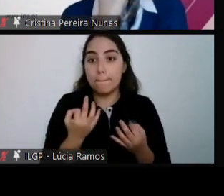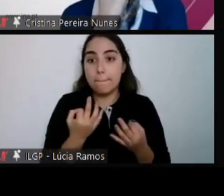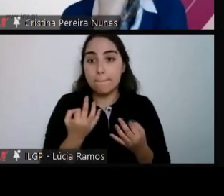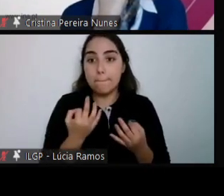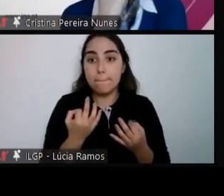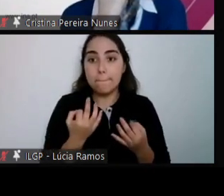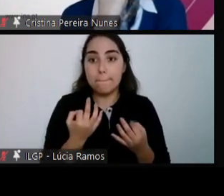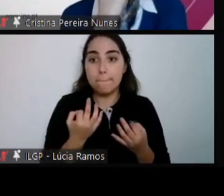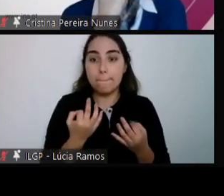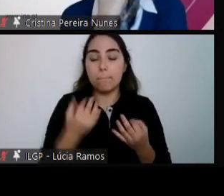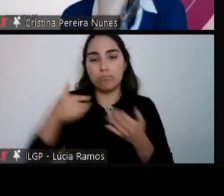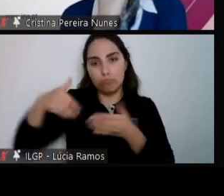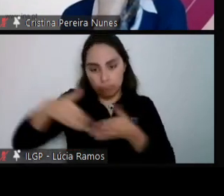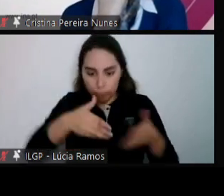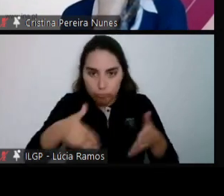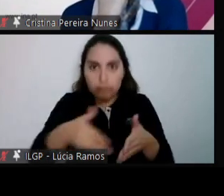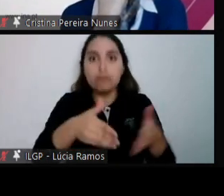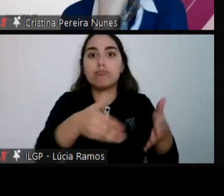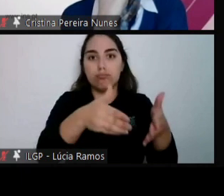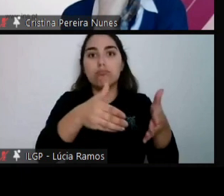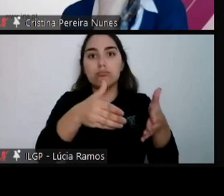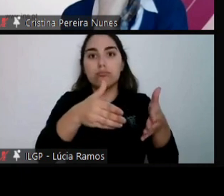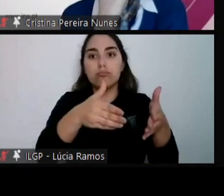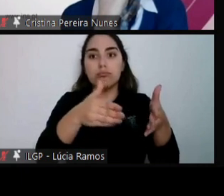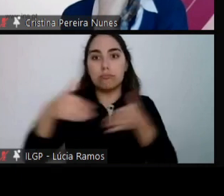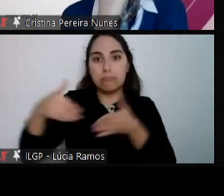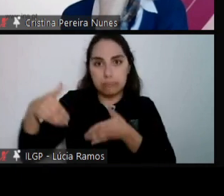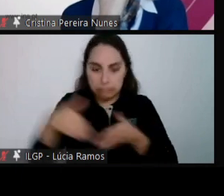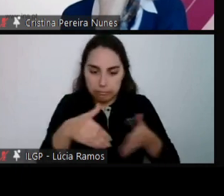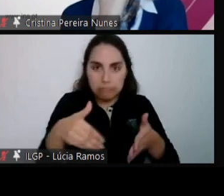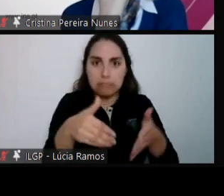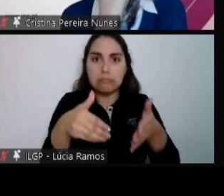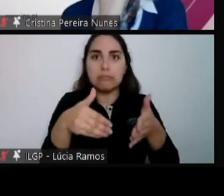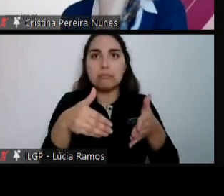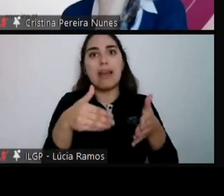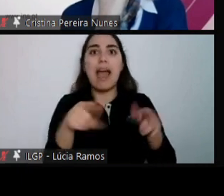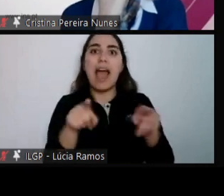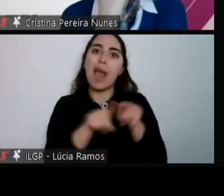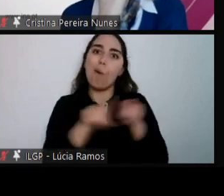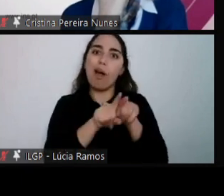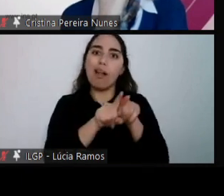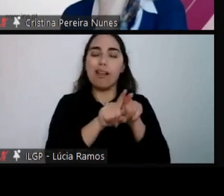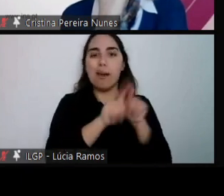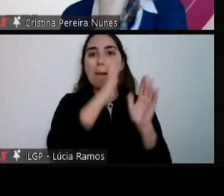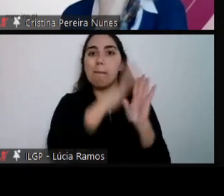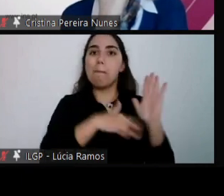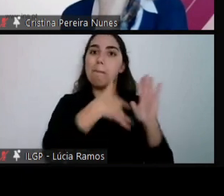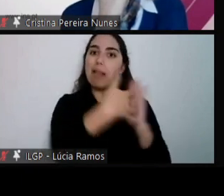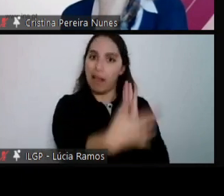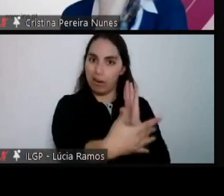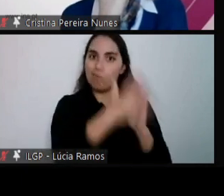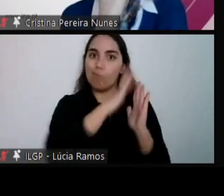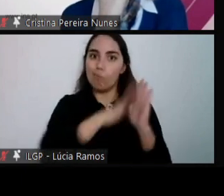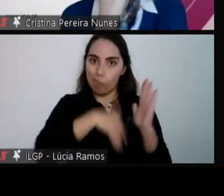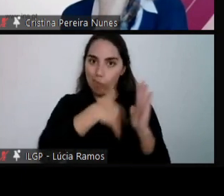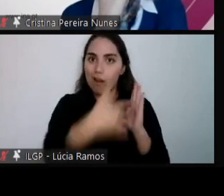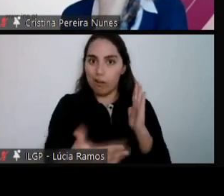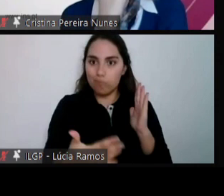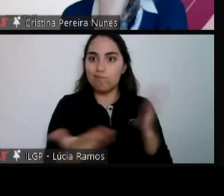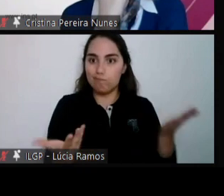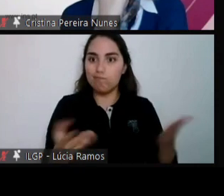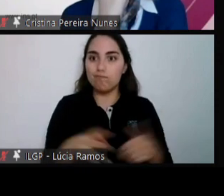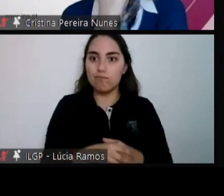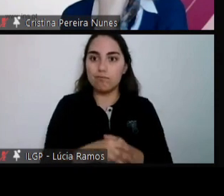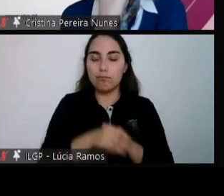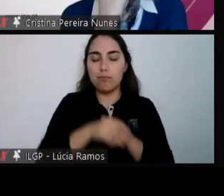este roteiro, e este roteiro é verdadeiramente quase um plano curricular para aquela, neste caso em concreto, para a